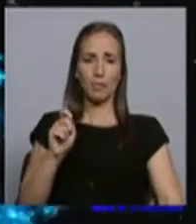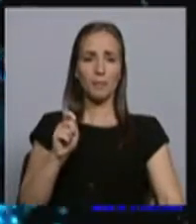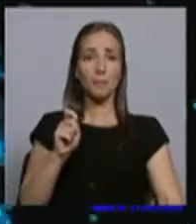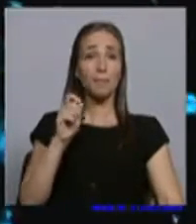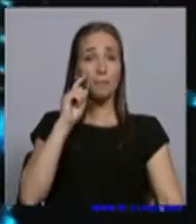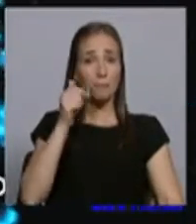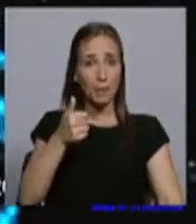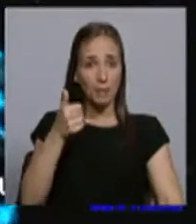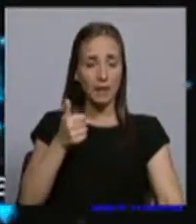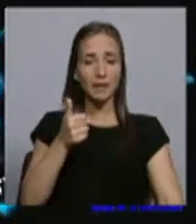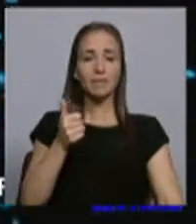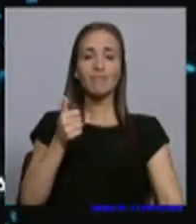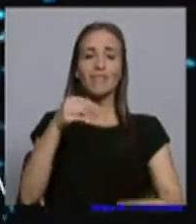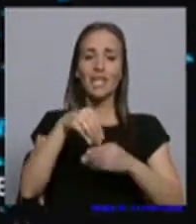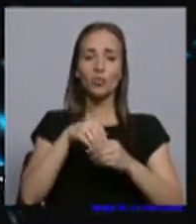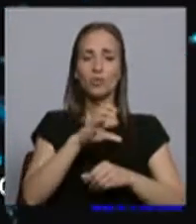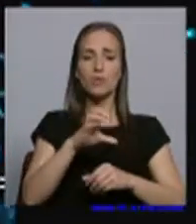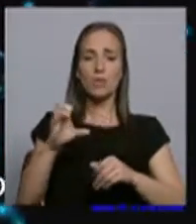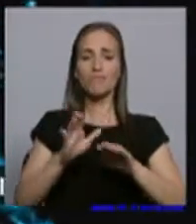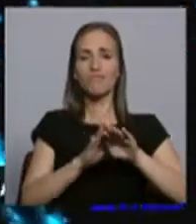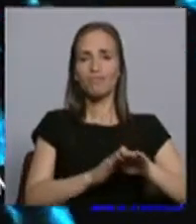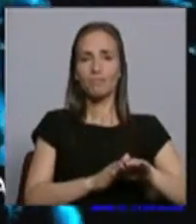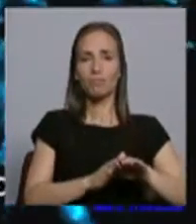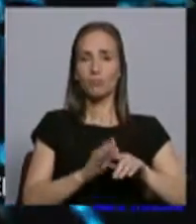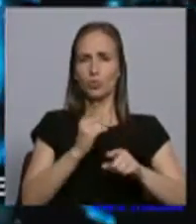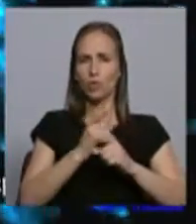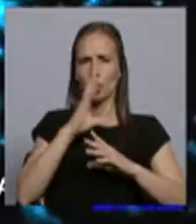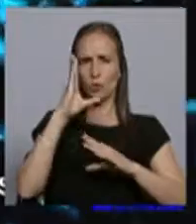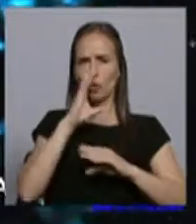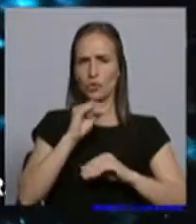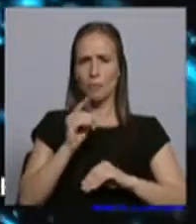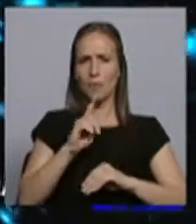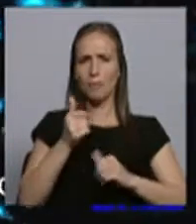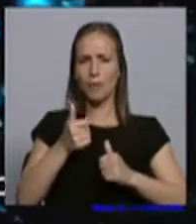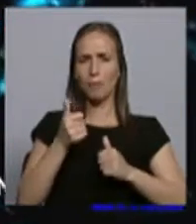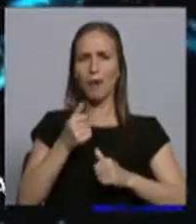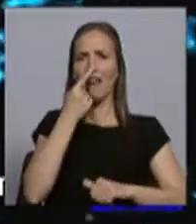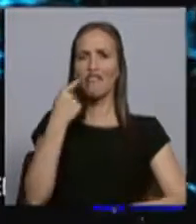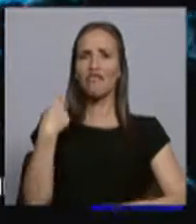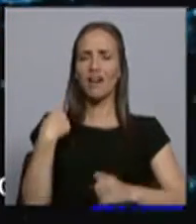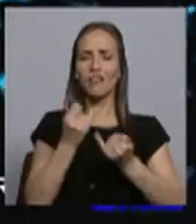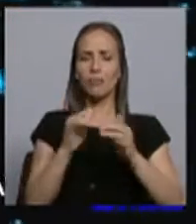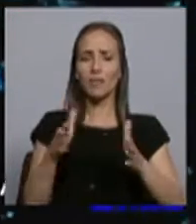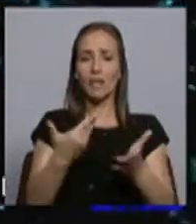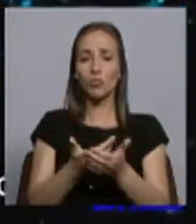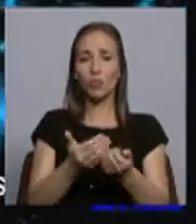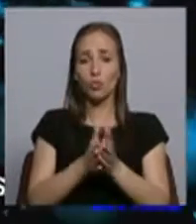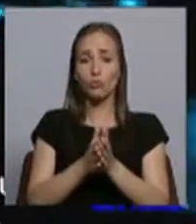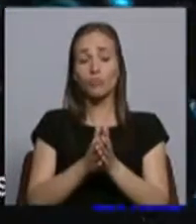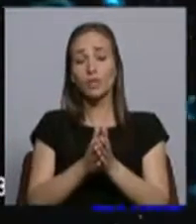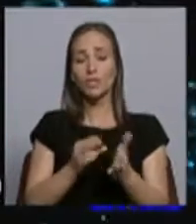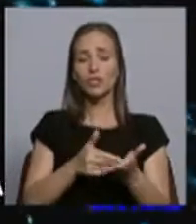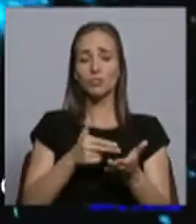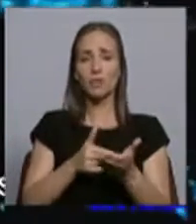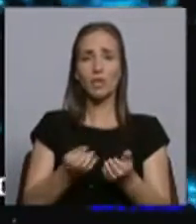componente científica é que está neste momento suspensa porque não se sabe muito bem qual é a falha informática que deu origem a tudo isto. Vamos esperar por melhoras